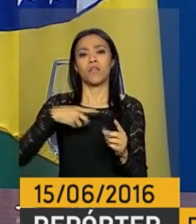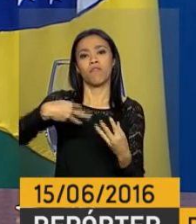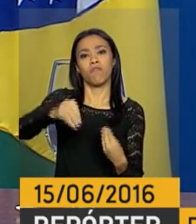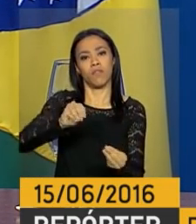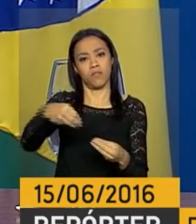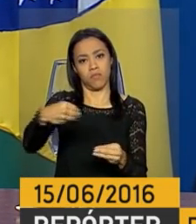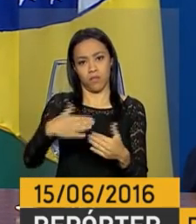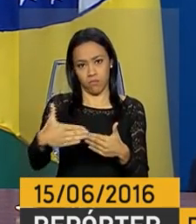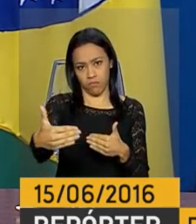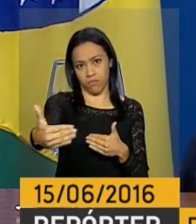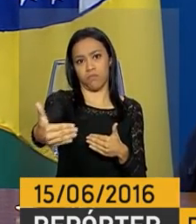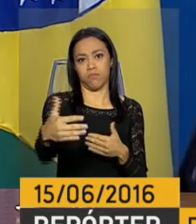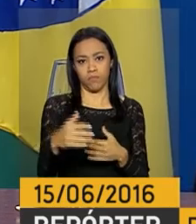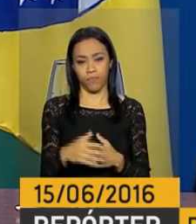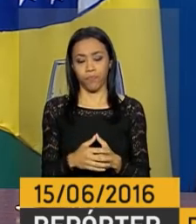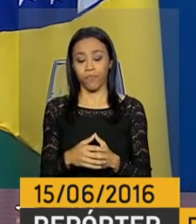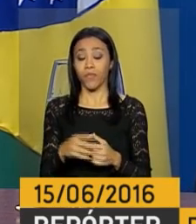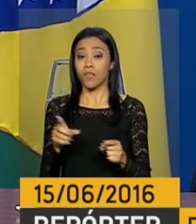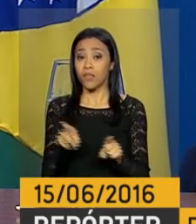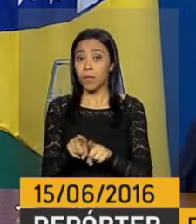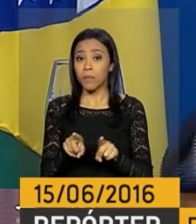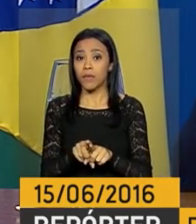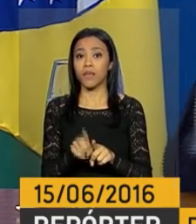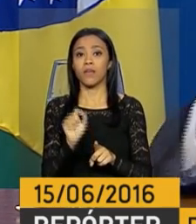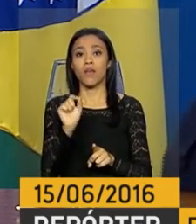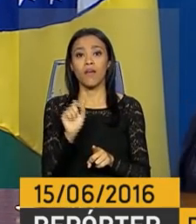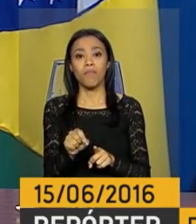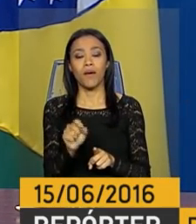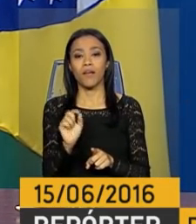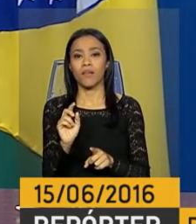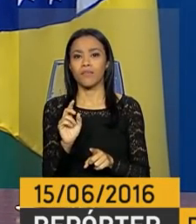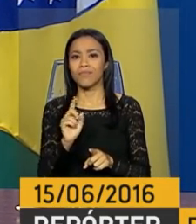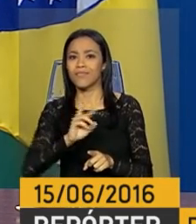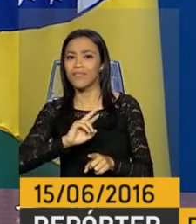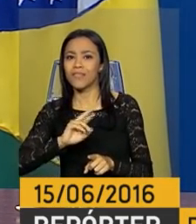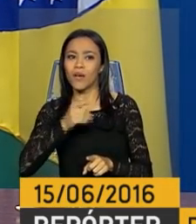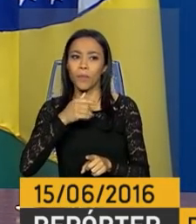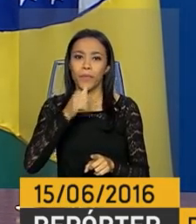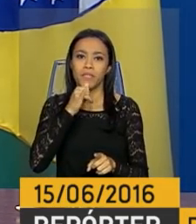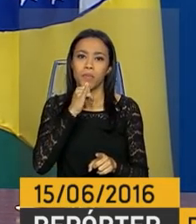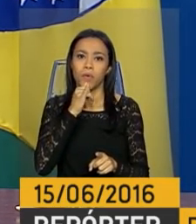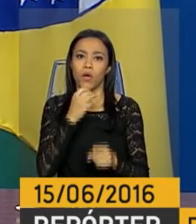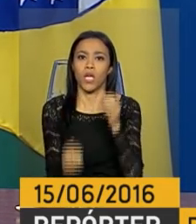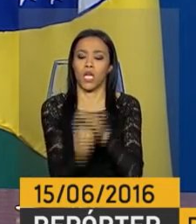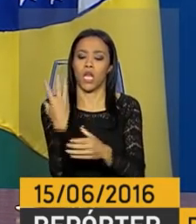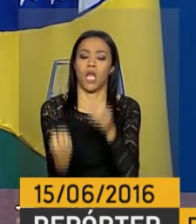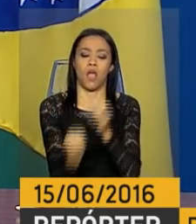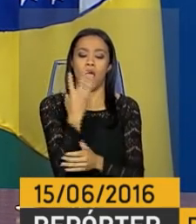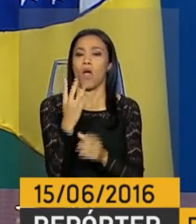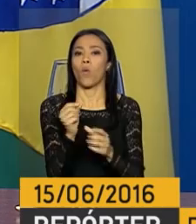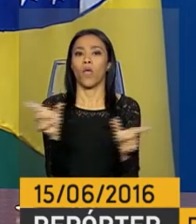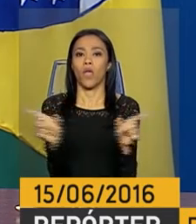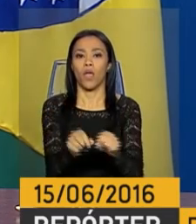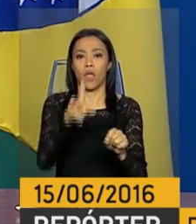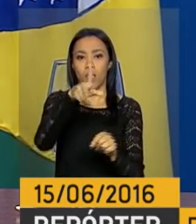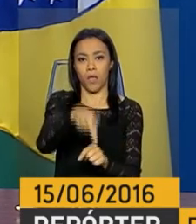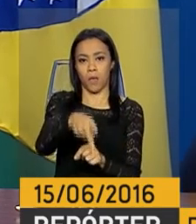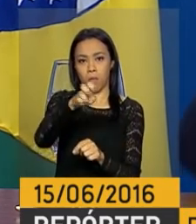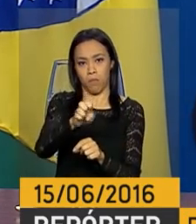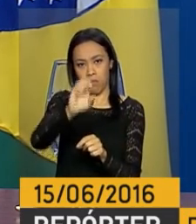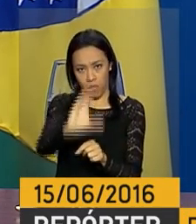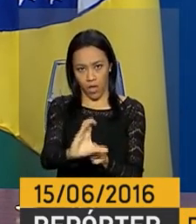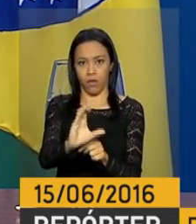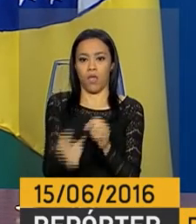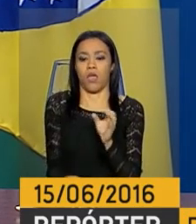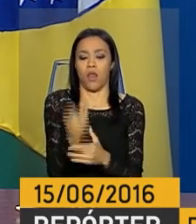primeiro lugar para não convidar a apresentação de PECs se for deixado em aberto, algo que seja